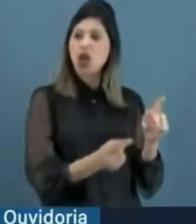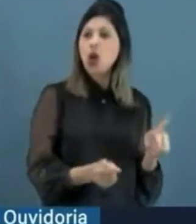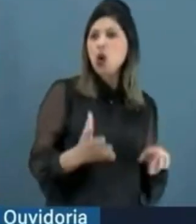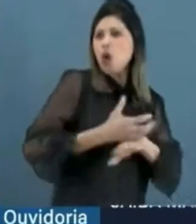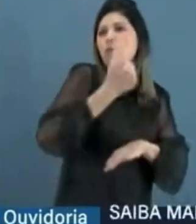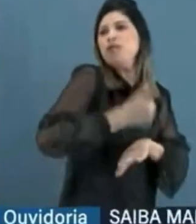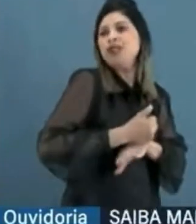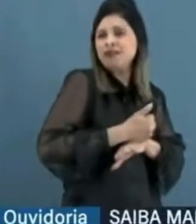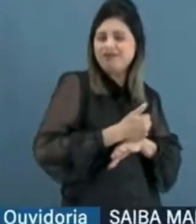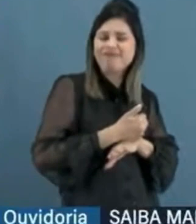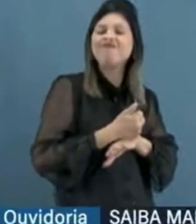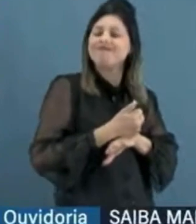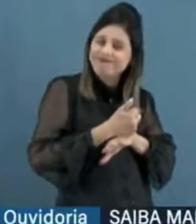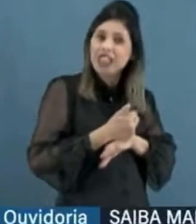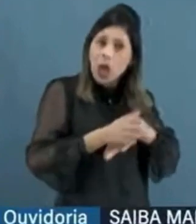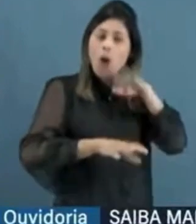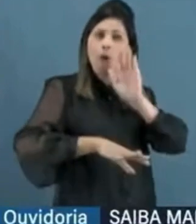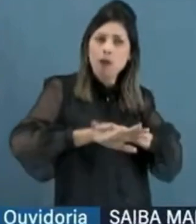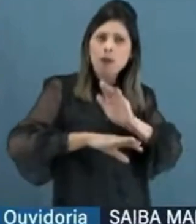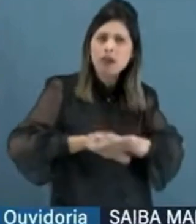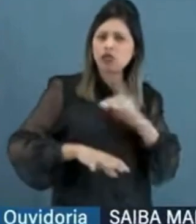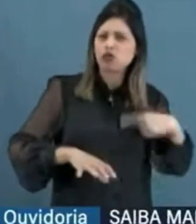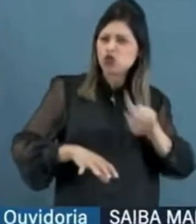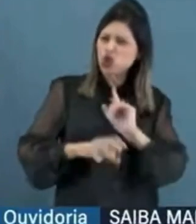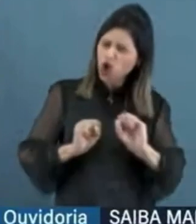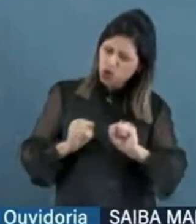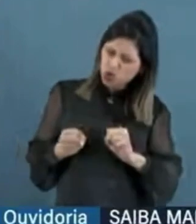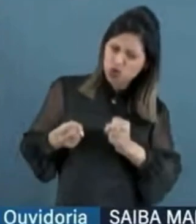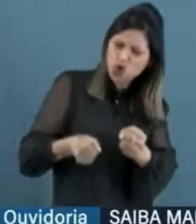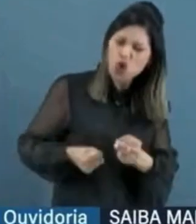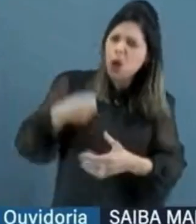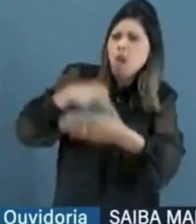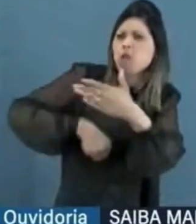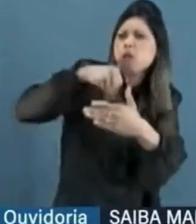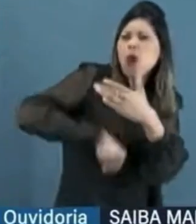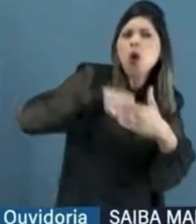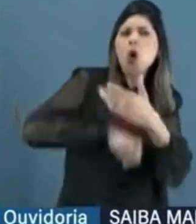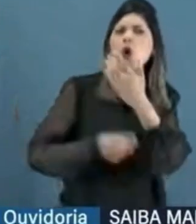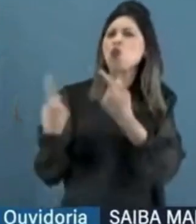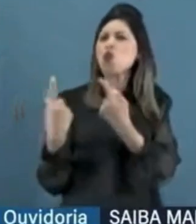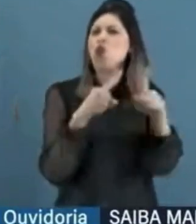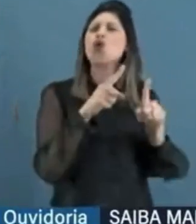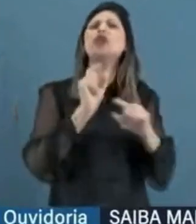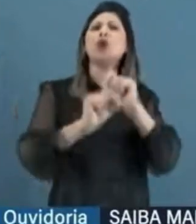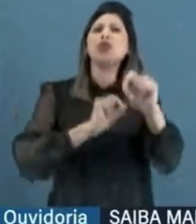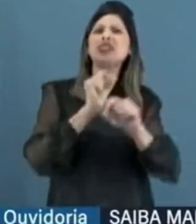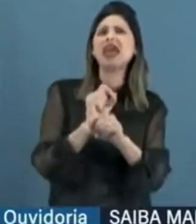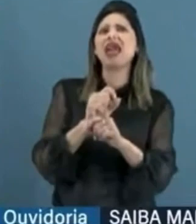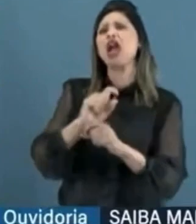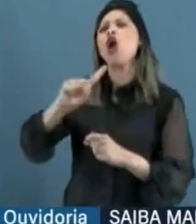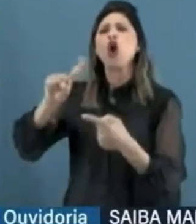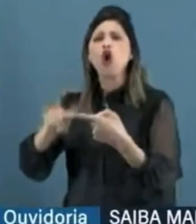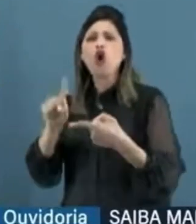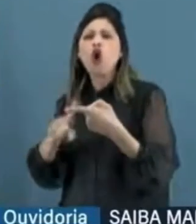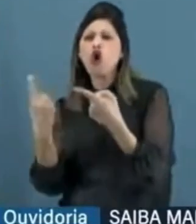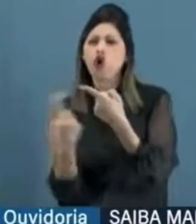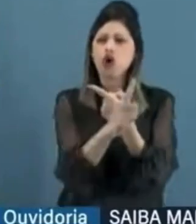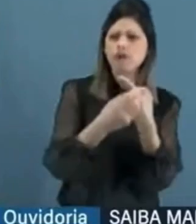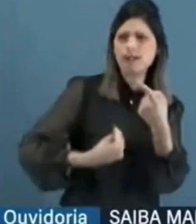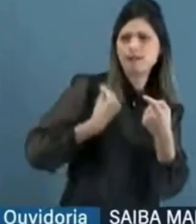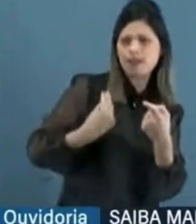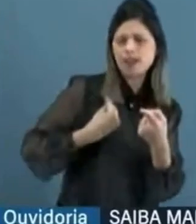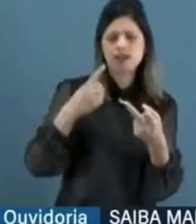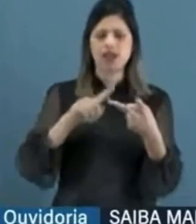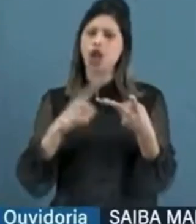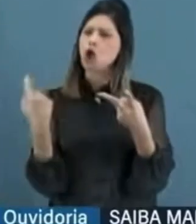esse é o momento da gente lutar contra qualquer tipo de anistia e de perdão para quem cometeu crime contra a vida, para quem